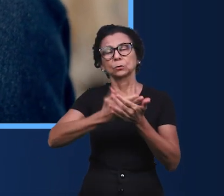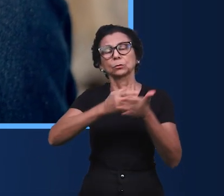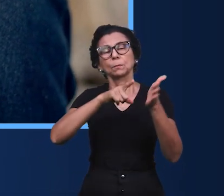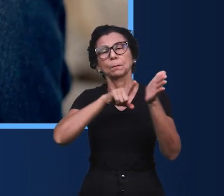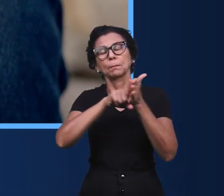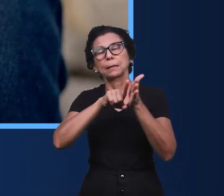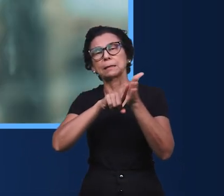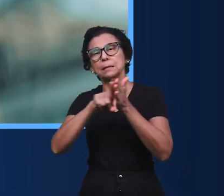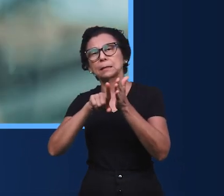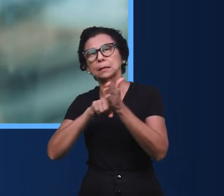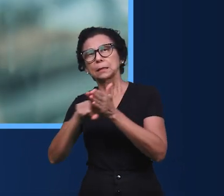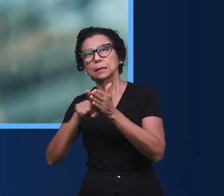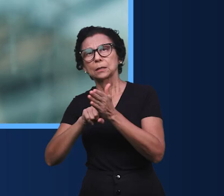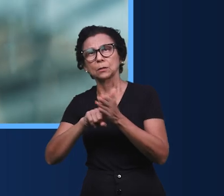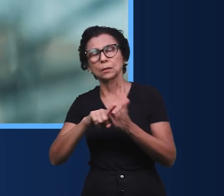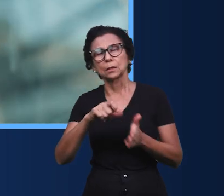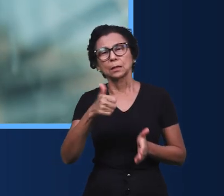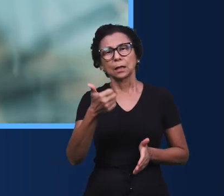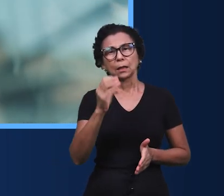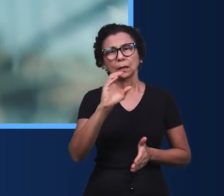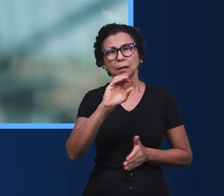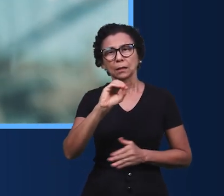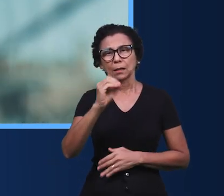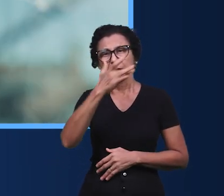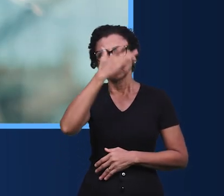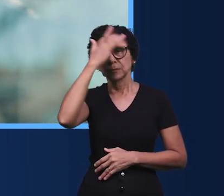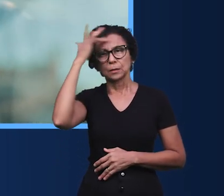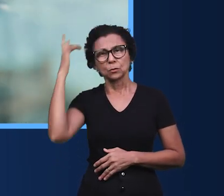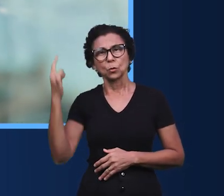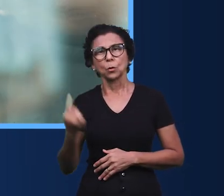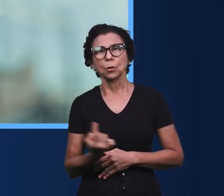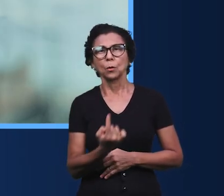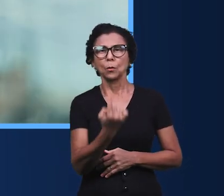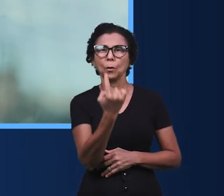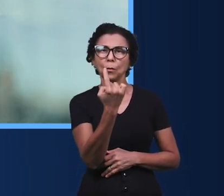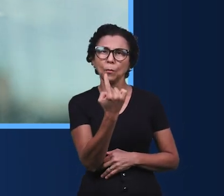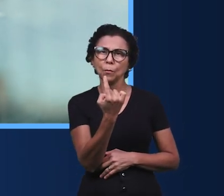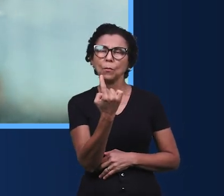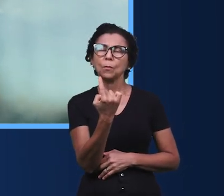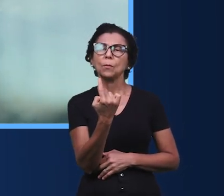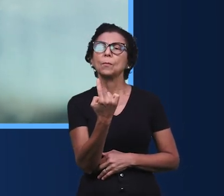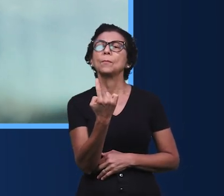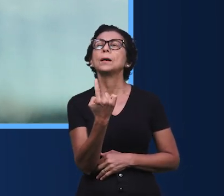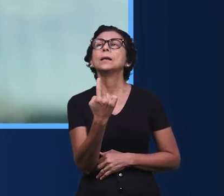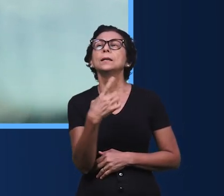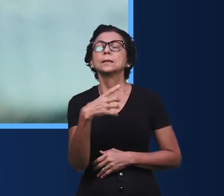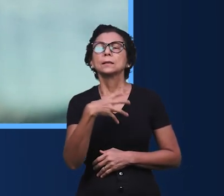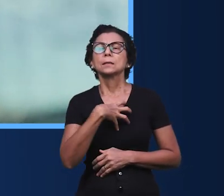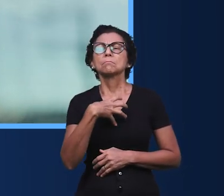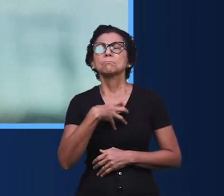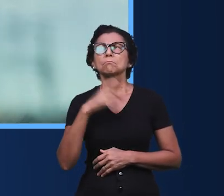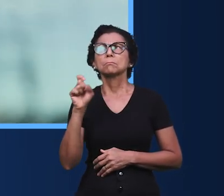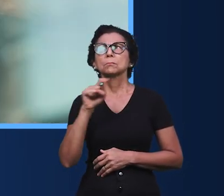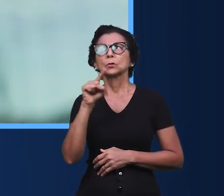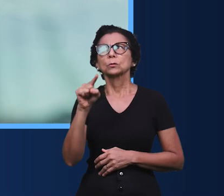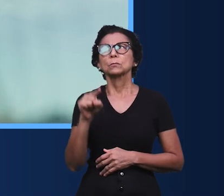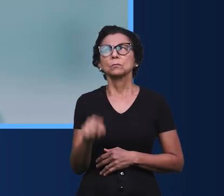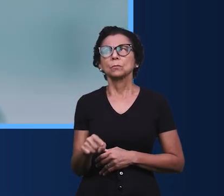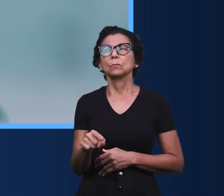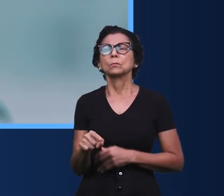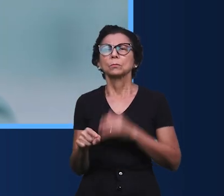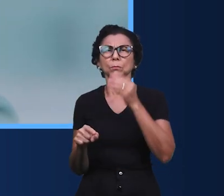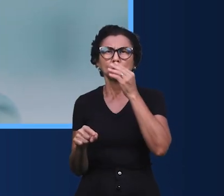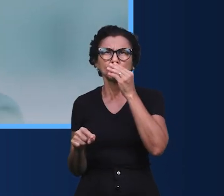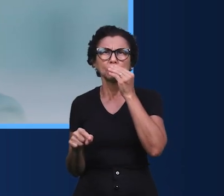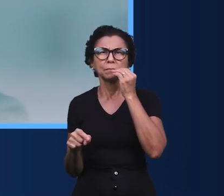que 1 em cada 10 pessoas ainda enfrenta sintomas da chamada Covid longa,